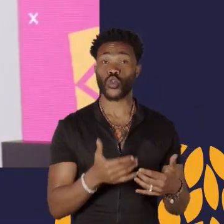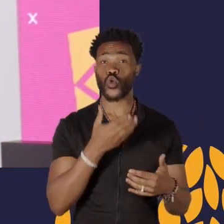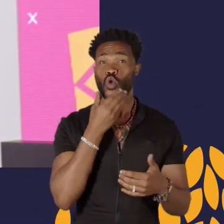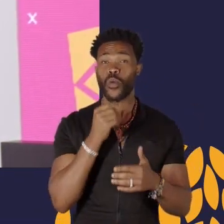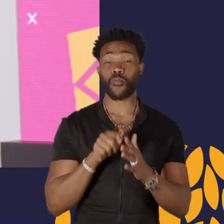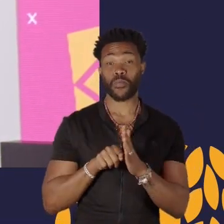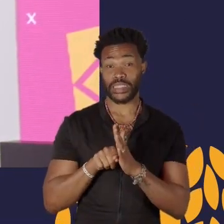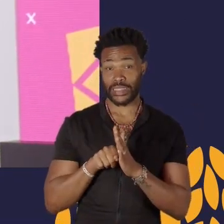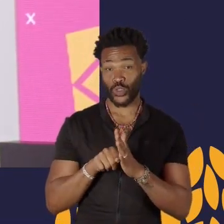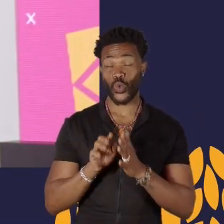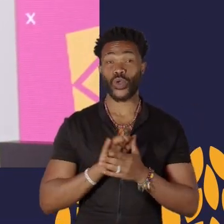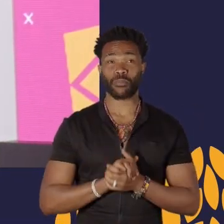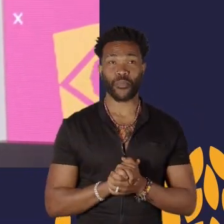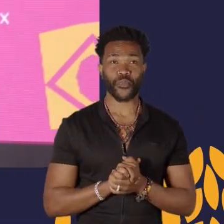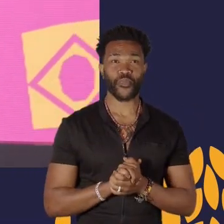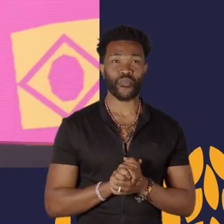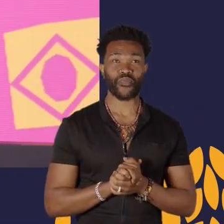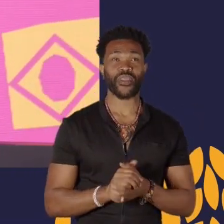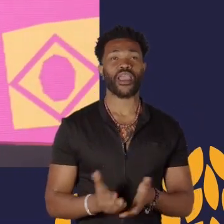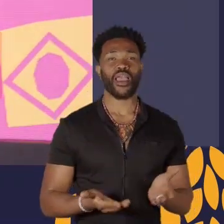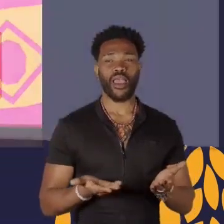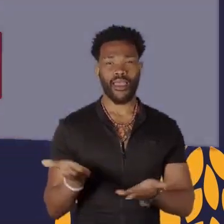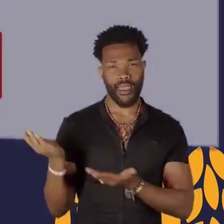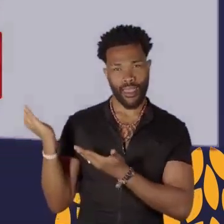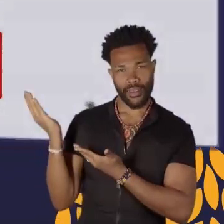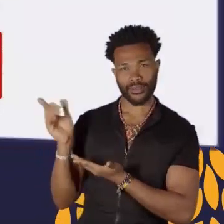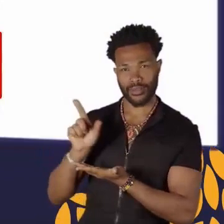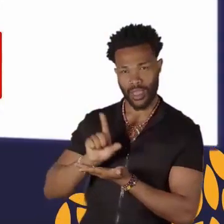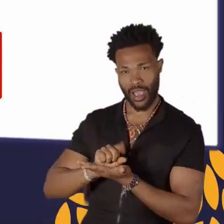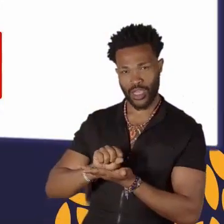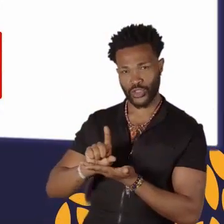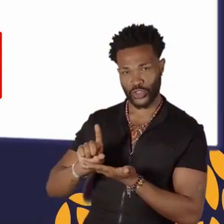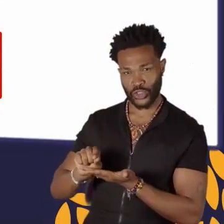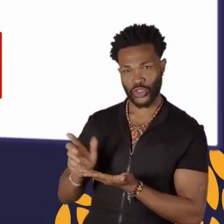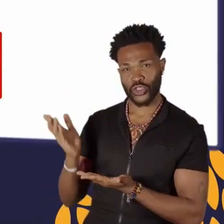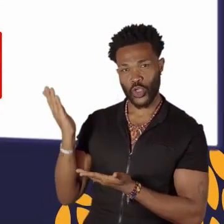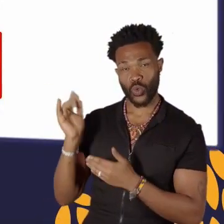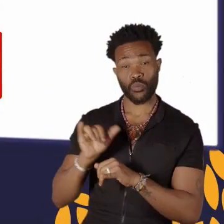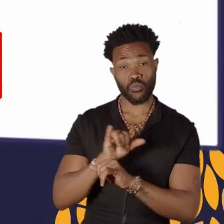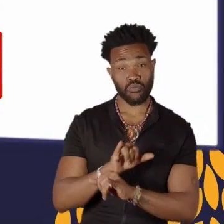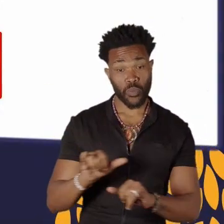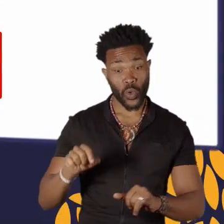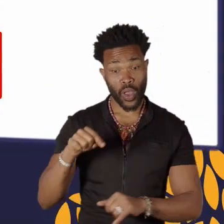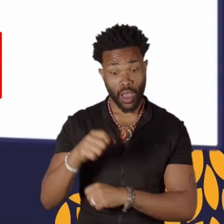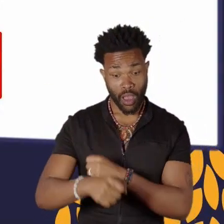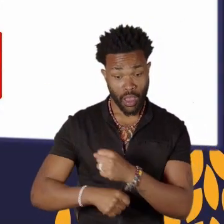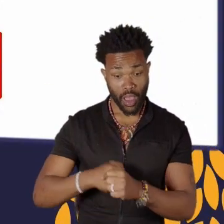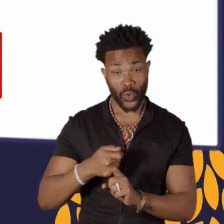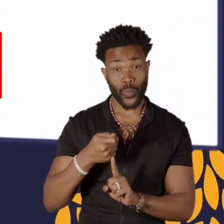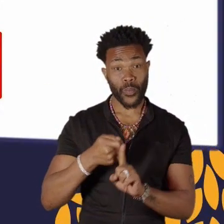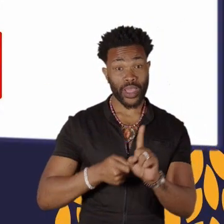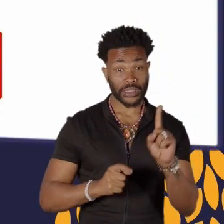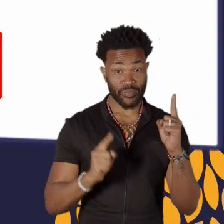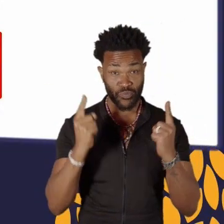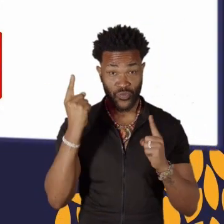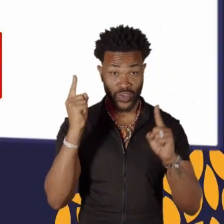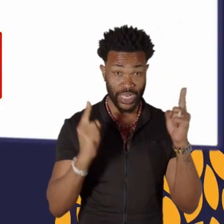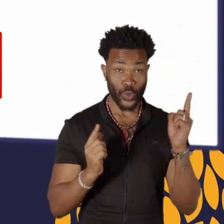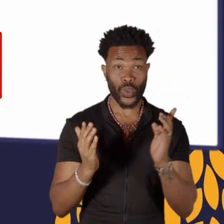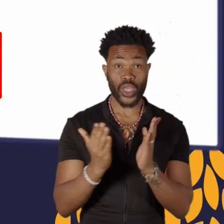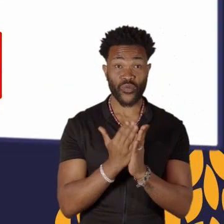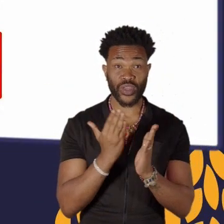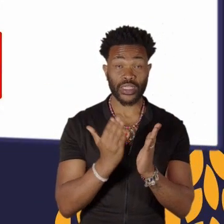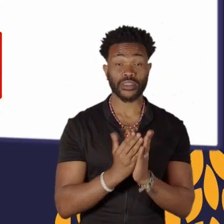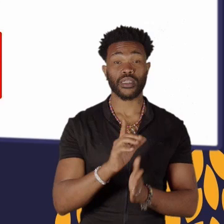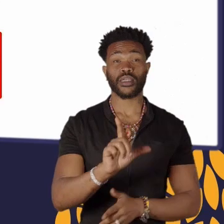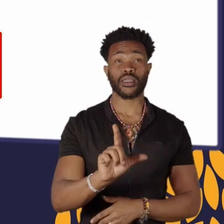pesquisador. Esse artigo é um artigo que foi publicado esse ano, em fevereiro, pela revista